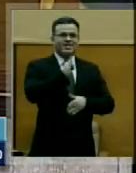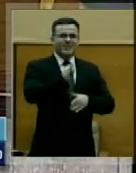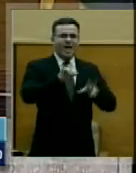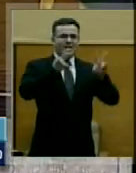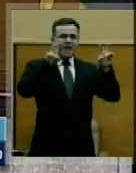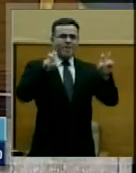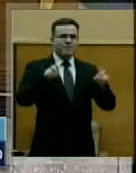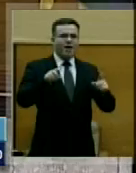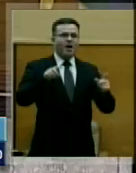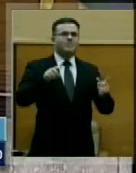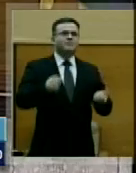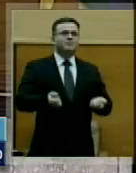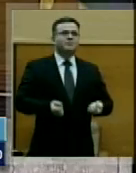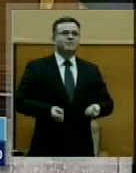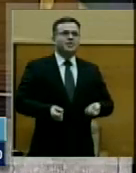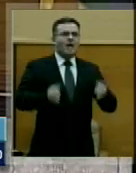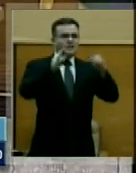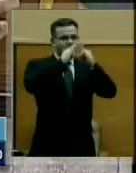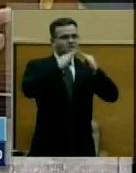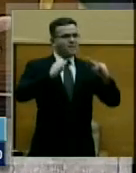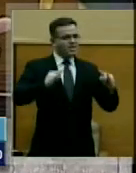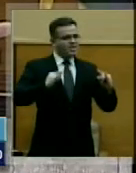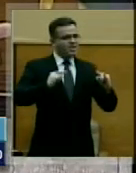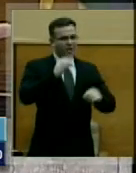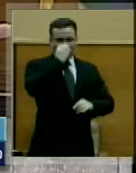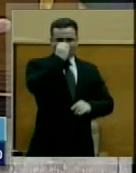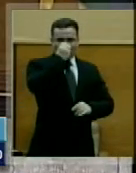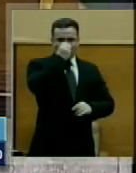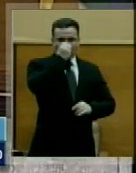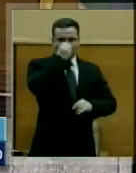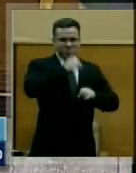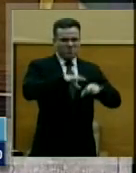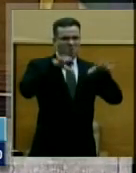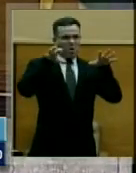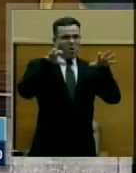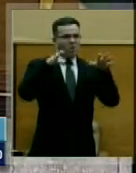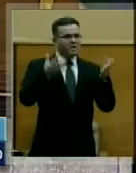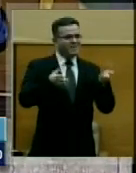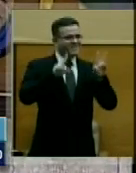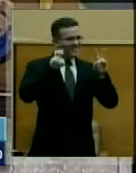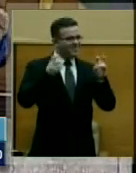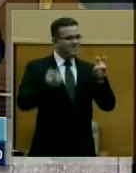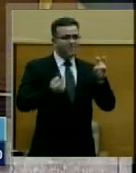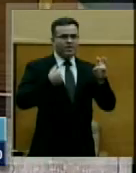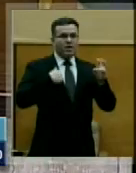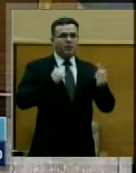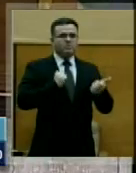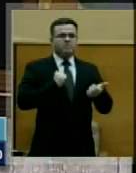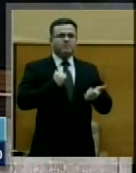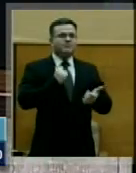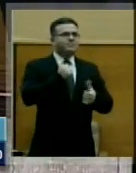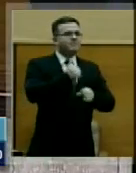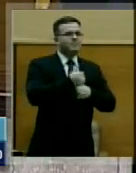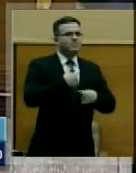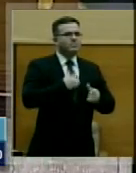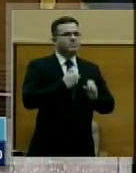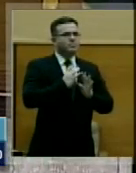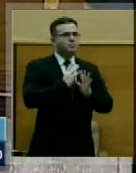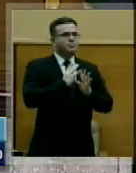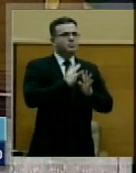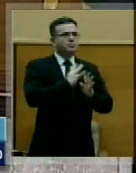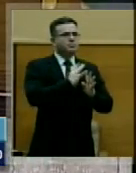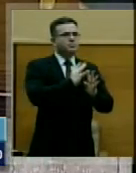Horrores. Quando terminou a sessão anterior à minha e a minha ia começar, houve um desfile na minha frente de